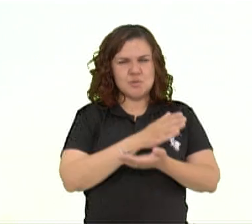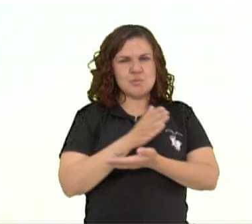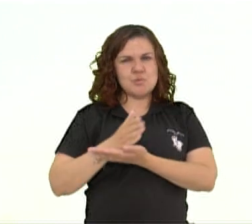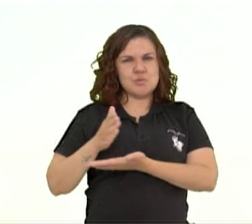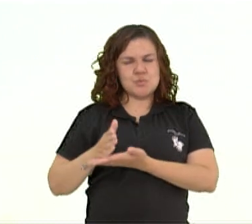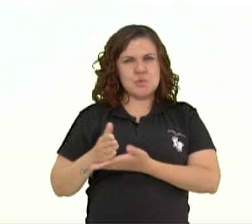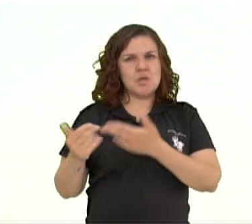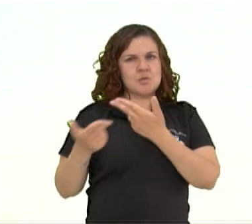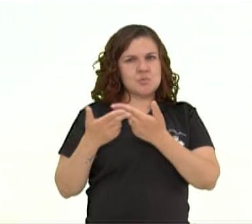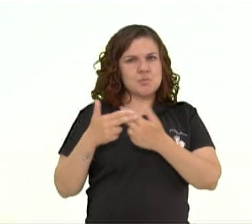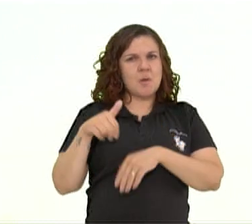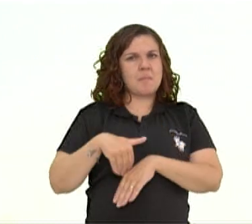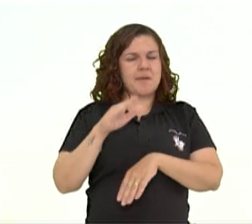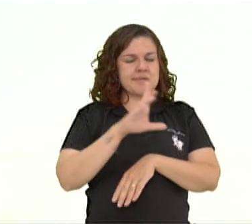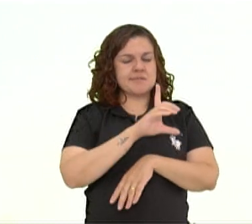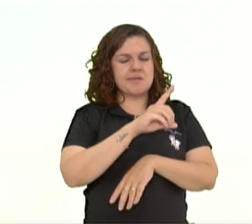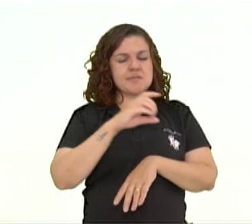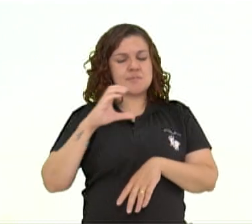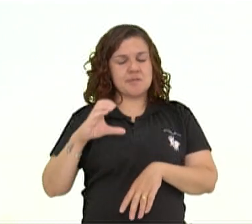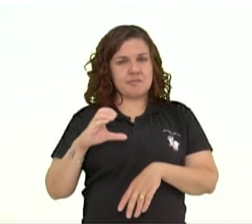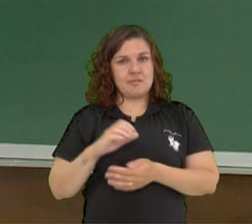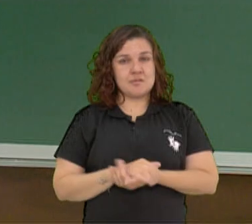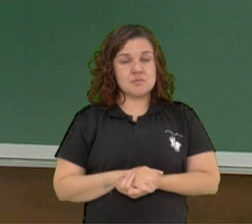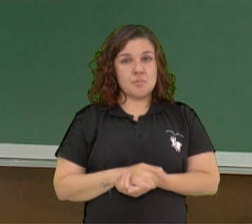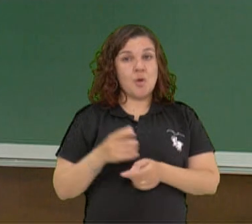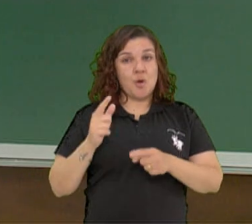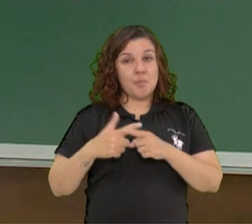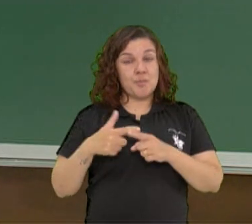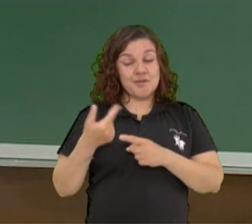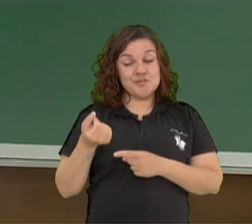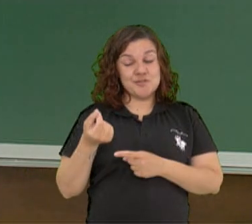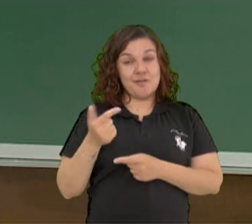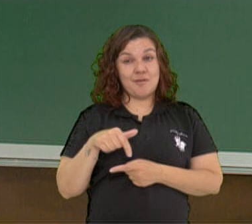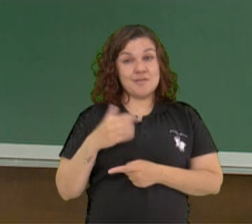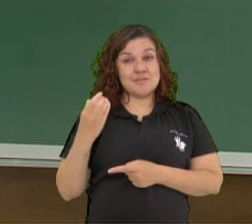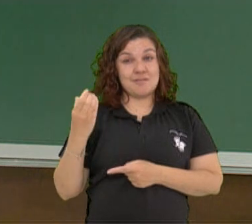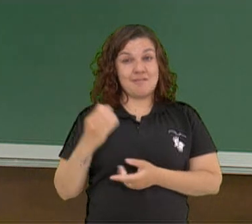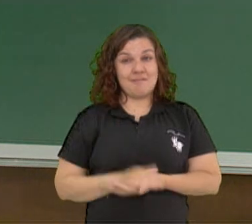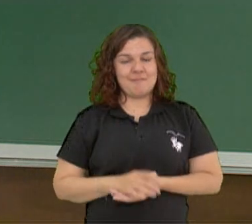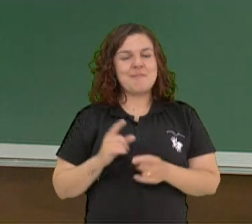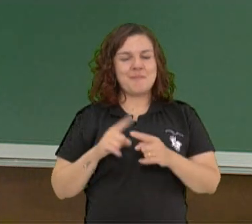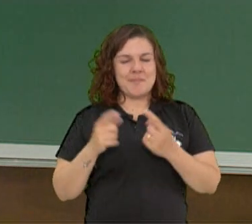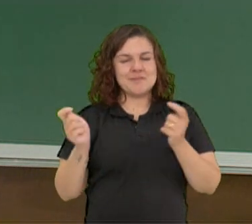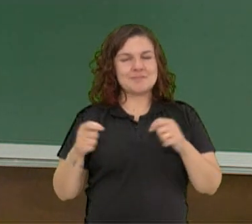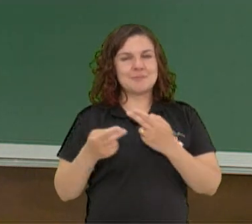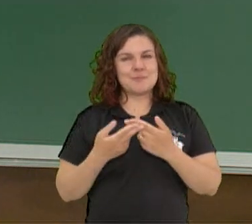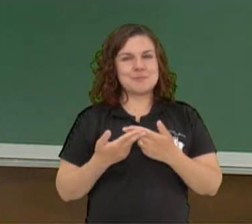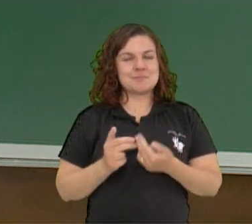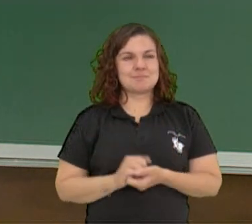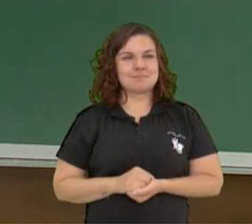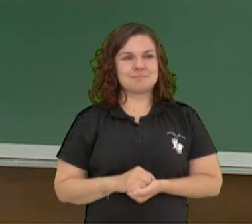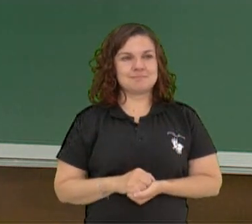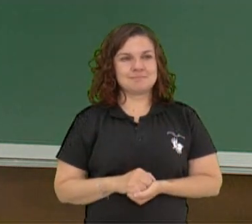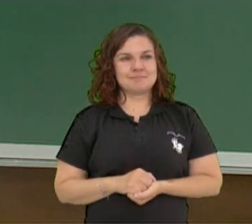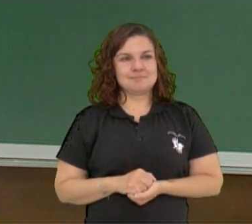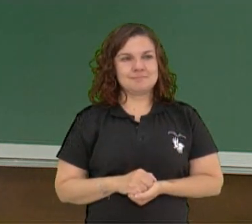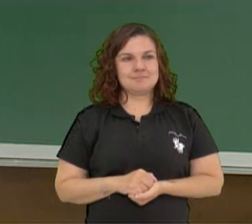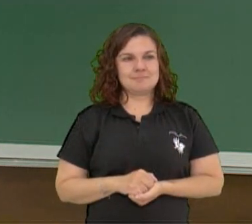a gente usa mais o décimo centésimo, principalmente por causa do dinheiro que é centavo. Mas a gente usa assim, tá bom? A gente